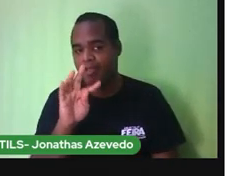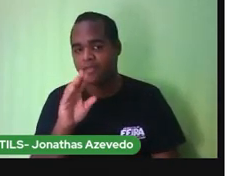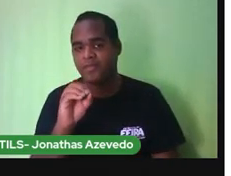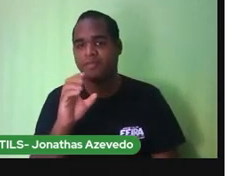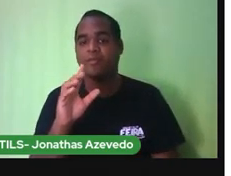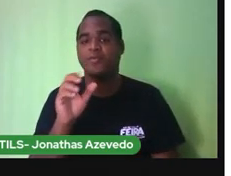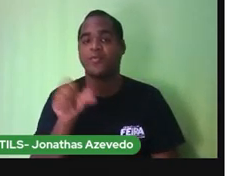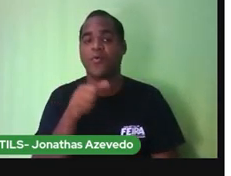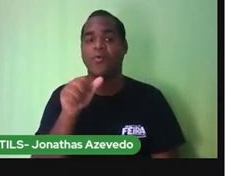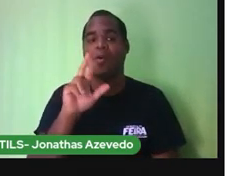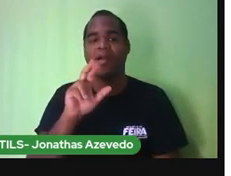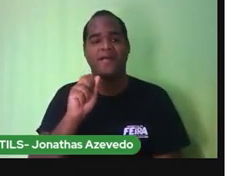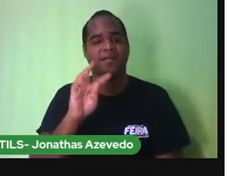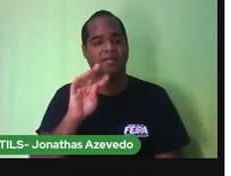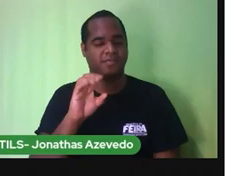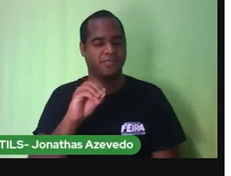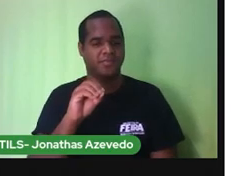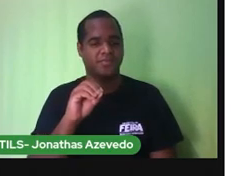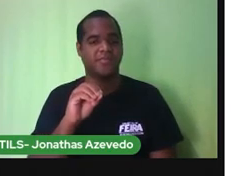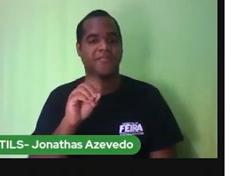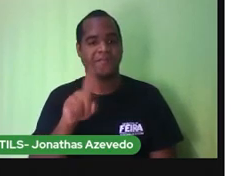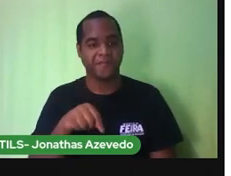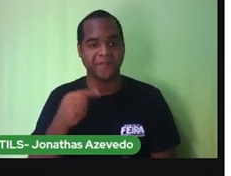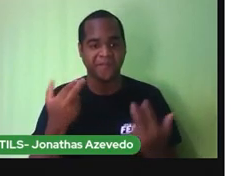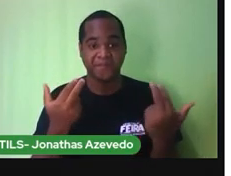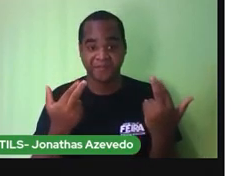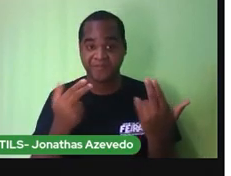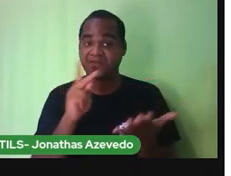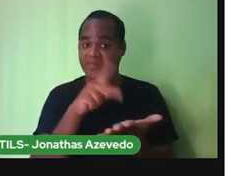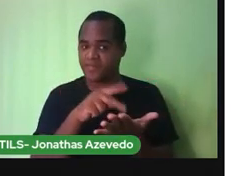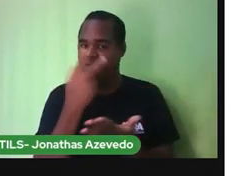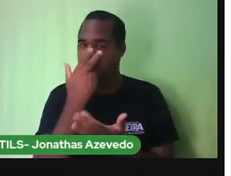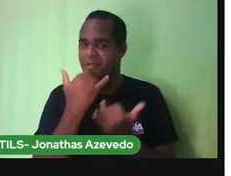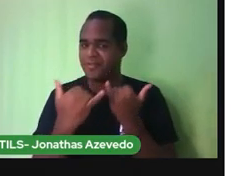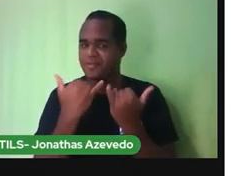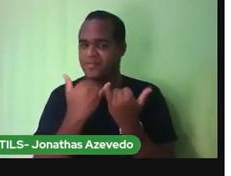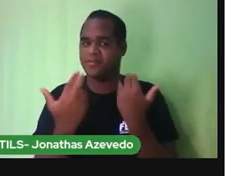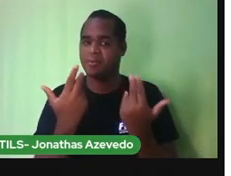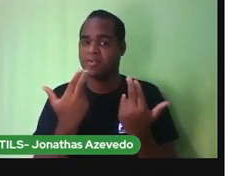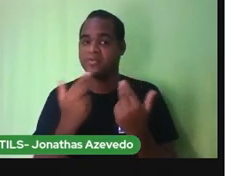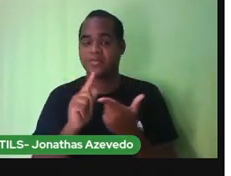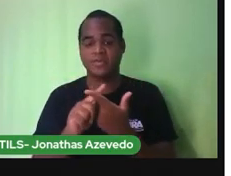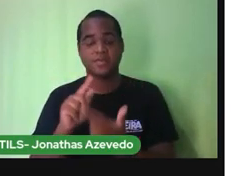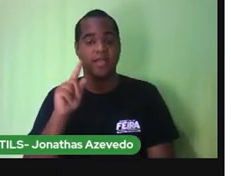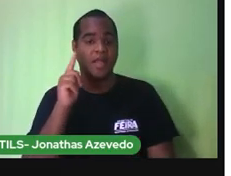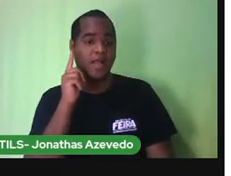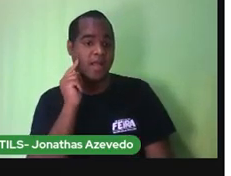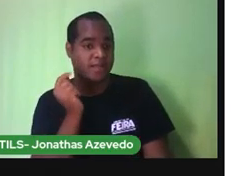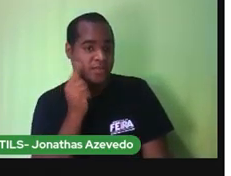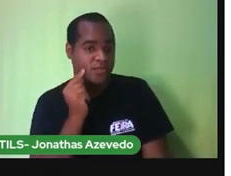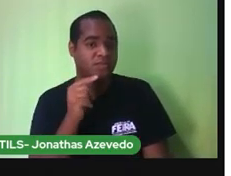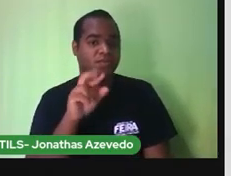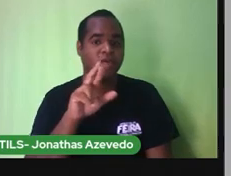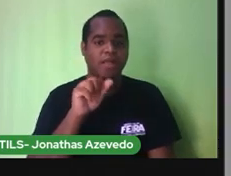formou a mesma quantidade de sílabas olha gato rato